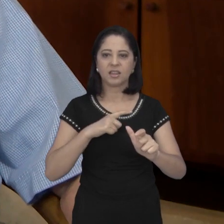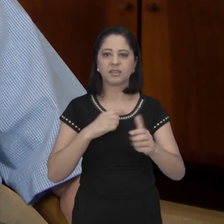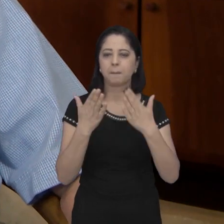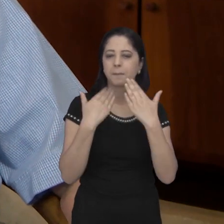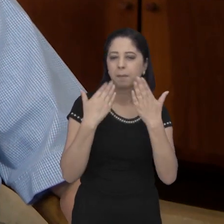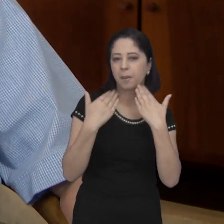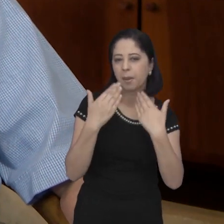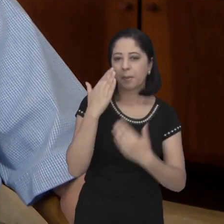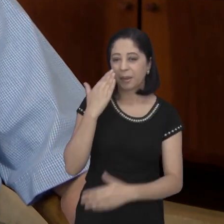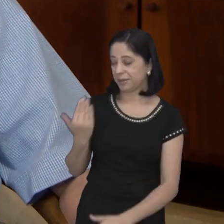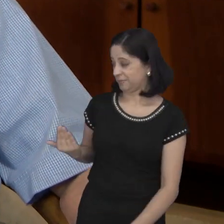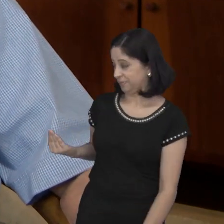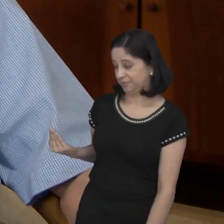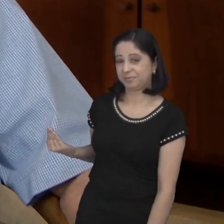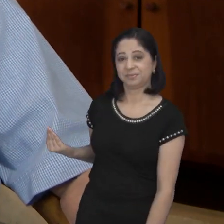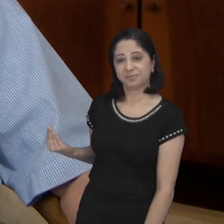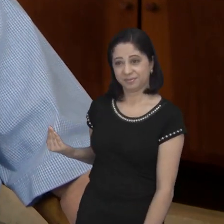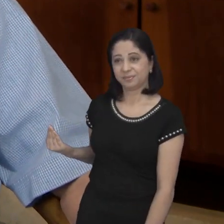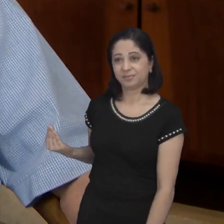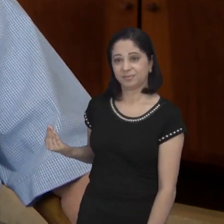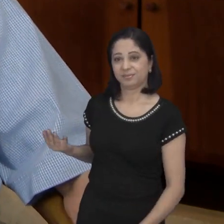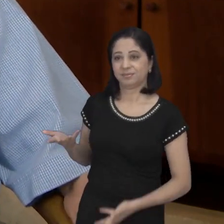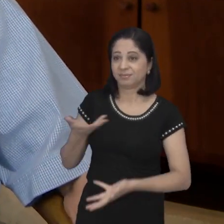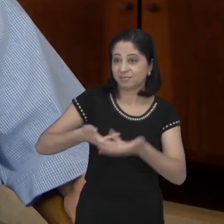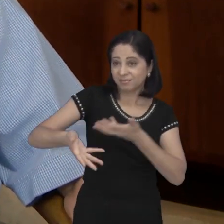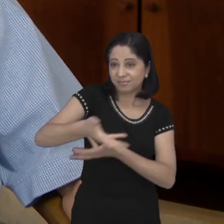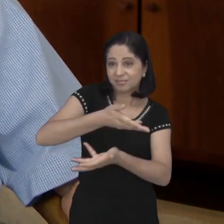sensação de morar numa casa do Rui Otaki,